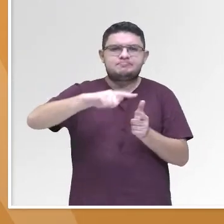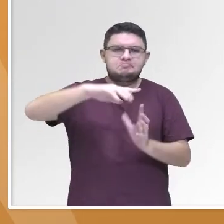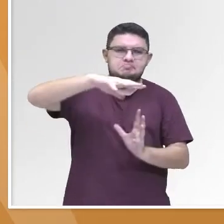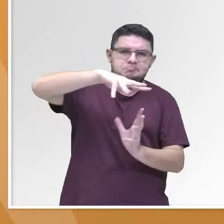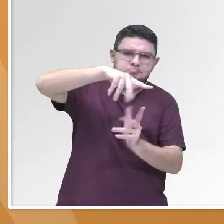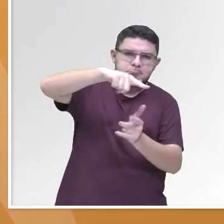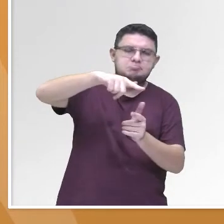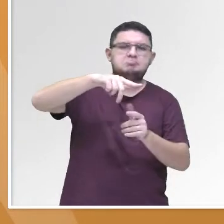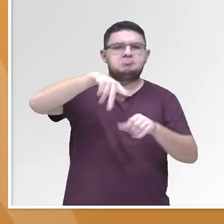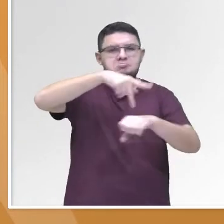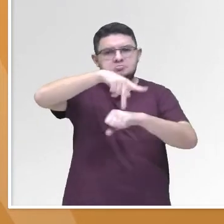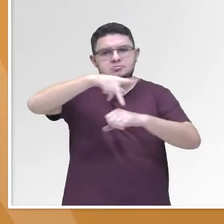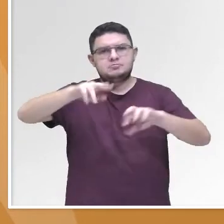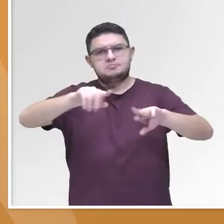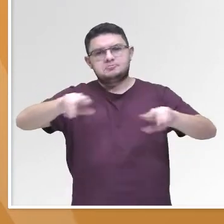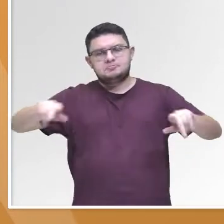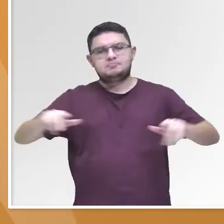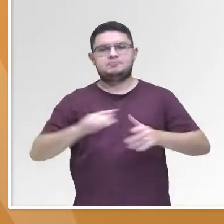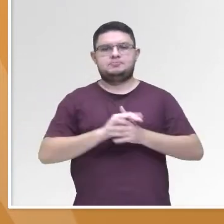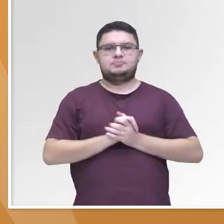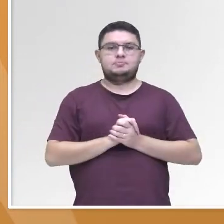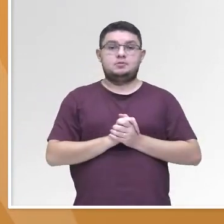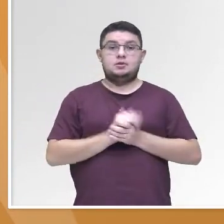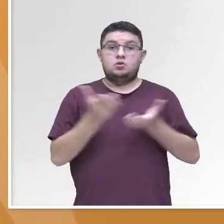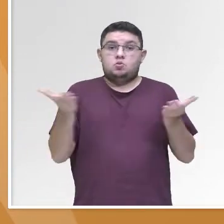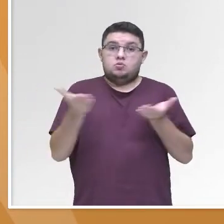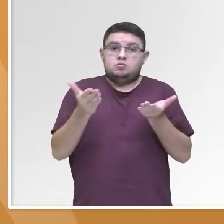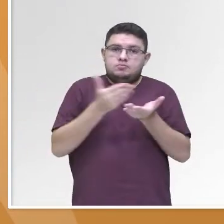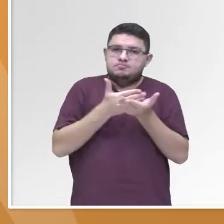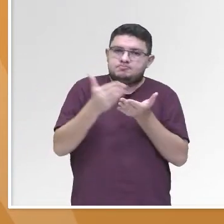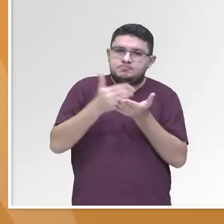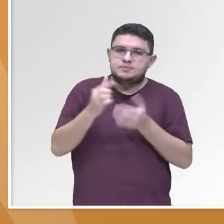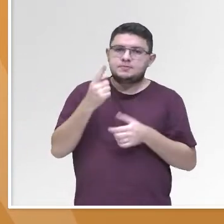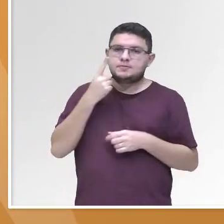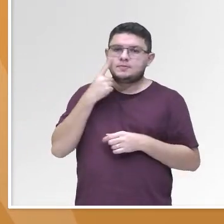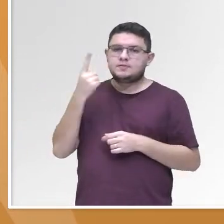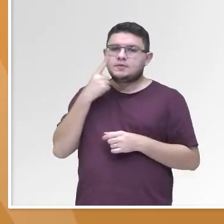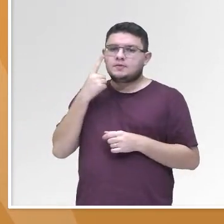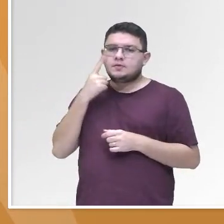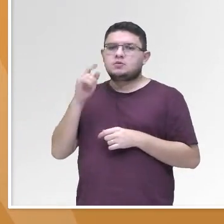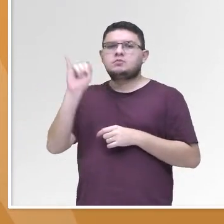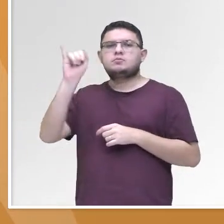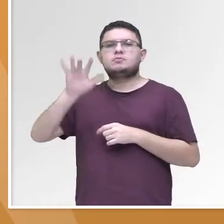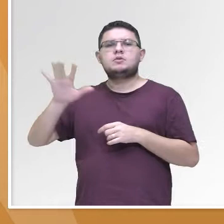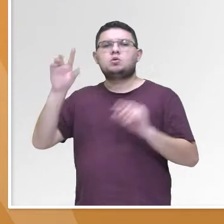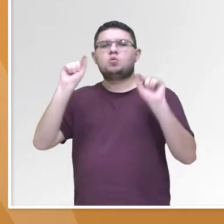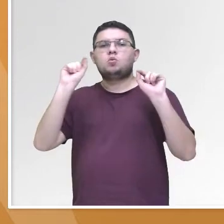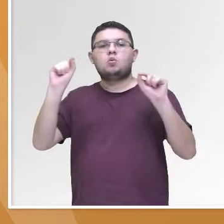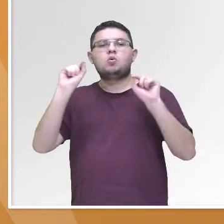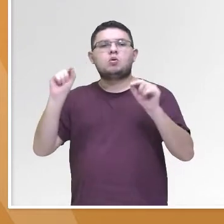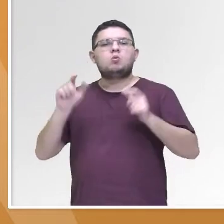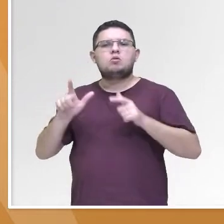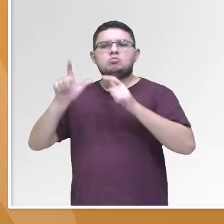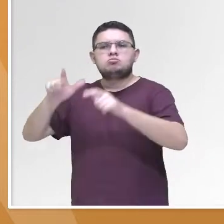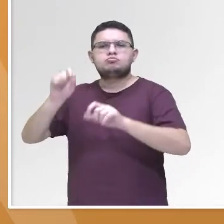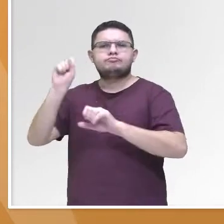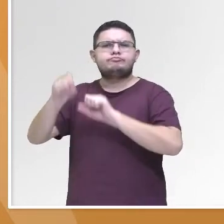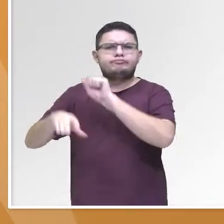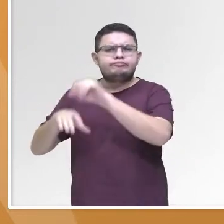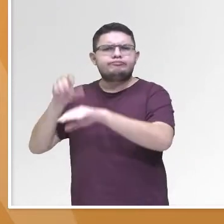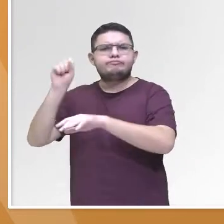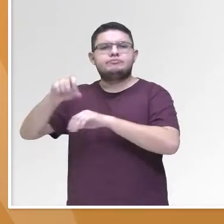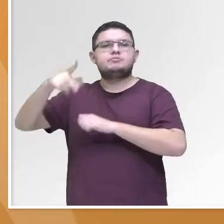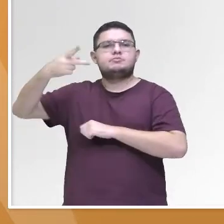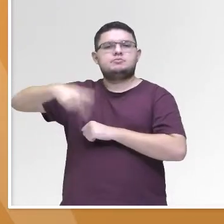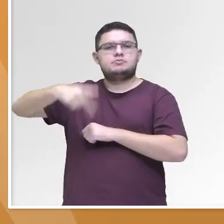vários países, né? E aqui a gente vai iniciar com essa imagem, né? A gente tem aqui o aterro sanitário aqui da cidade